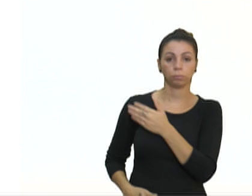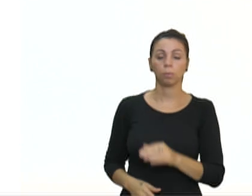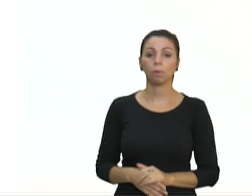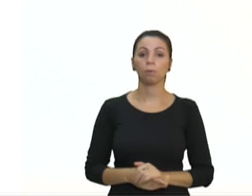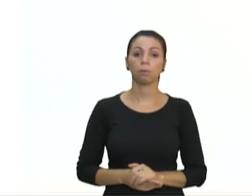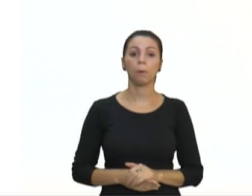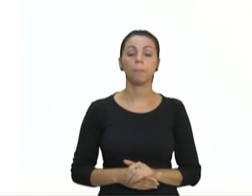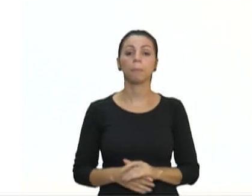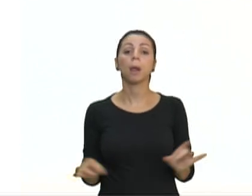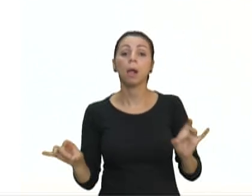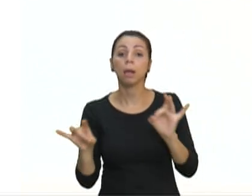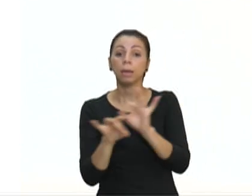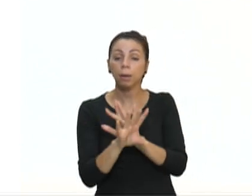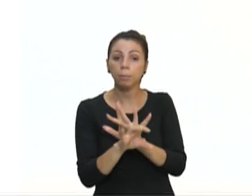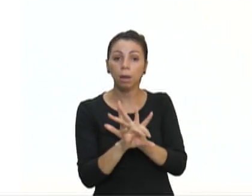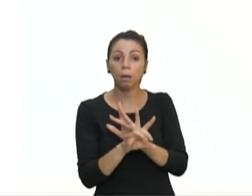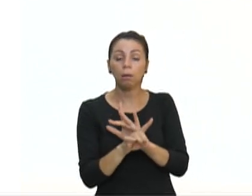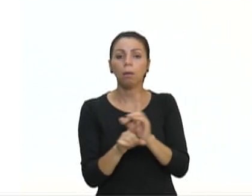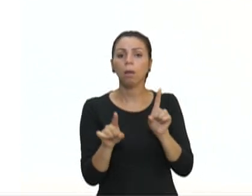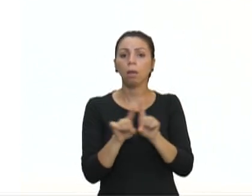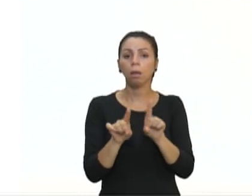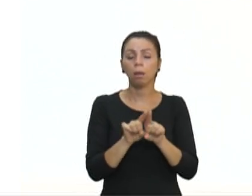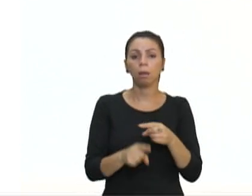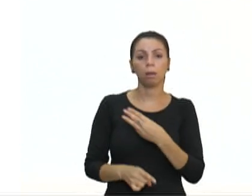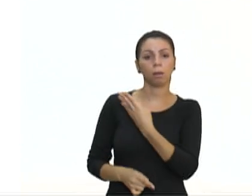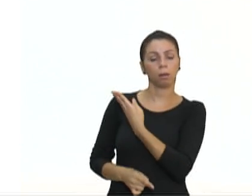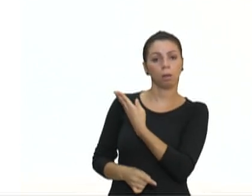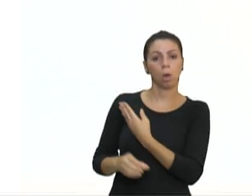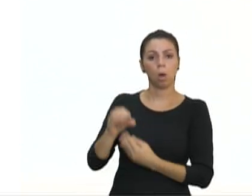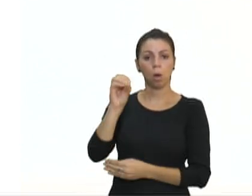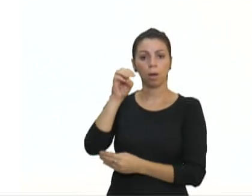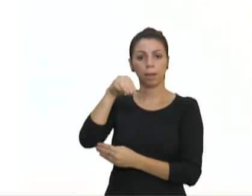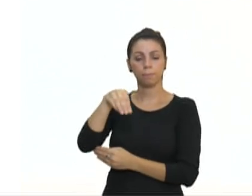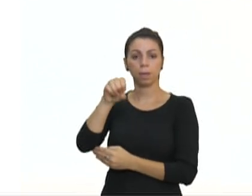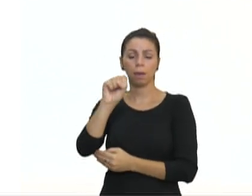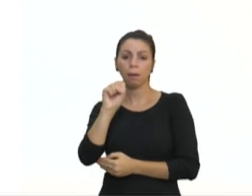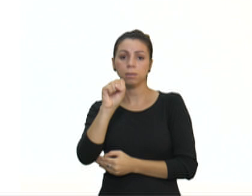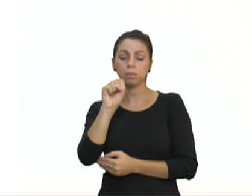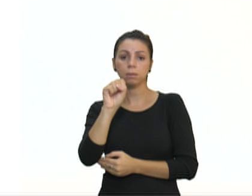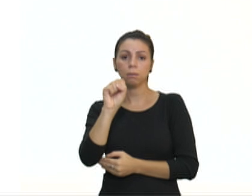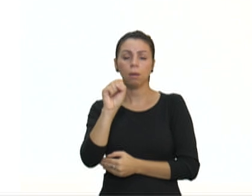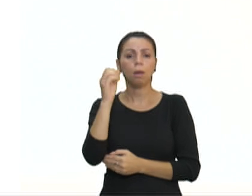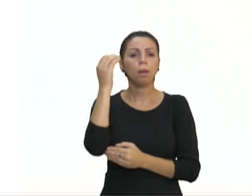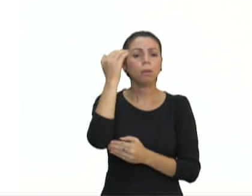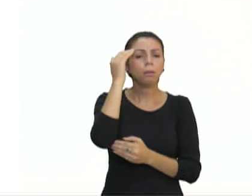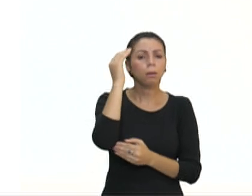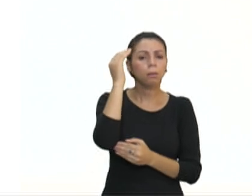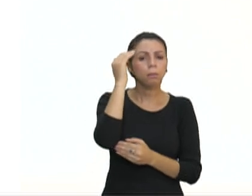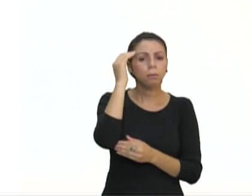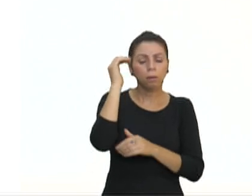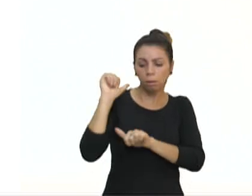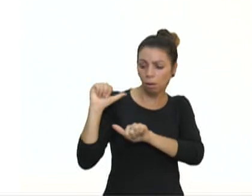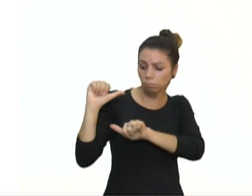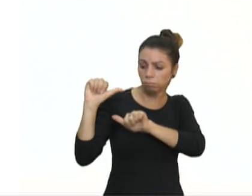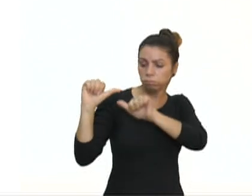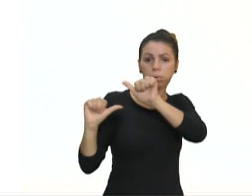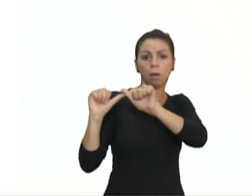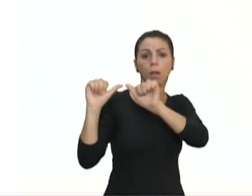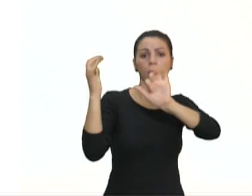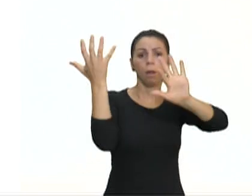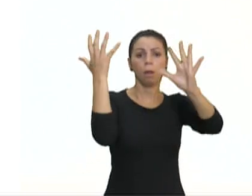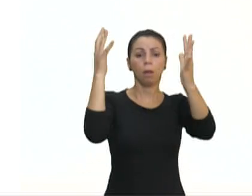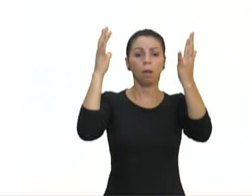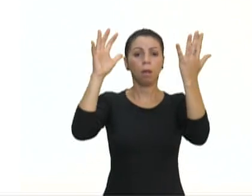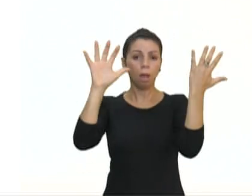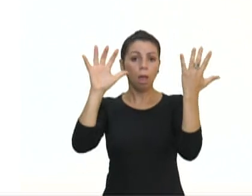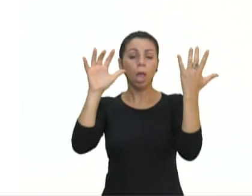é uma colocação também da OMS que diz o seguinte: entender que a mudança climática é uma crise